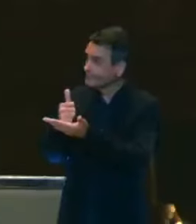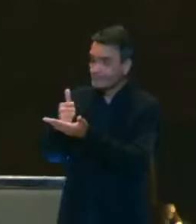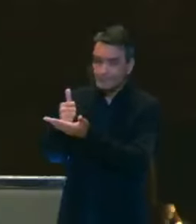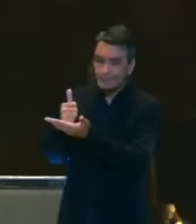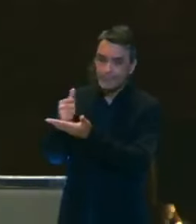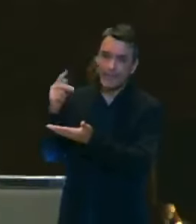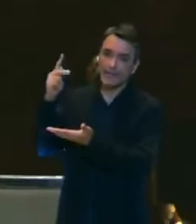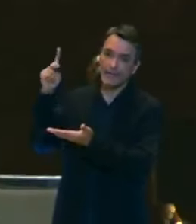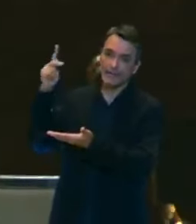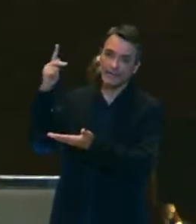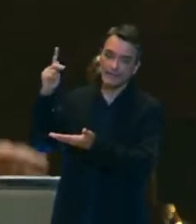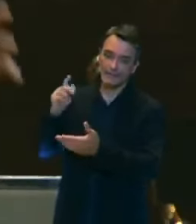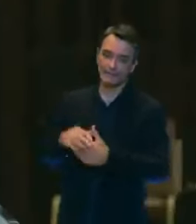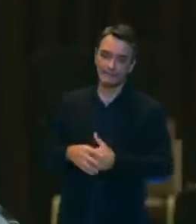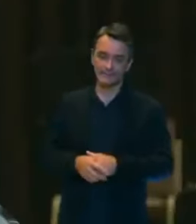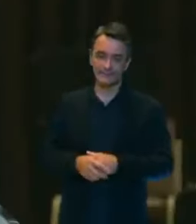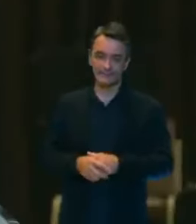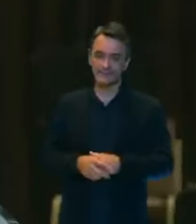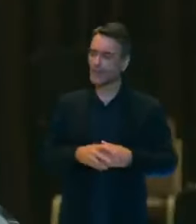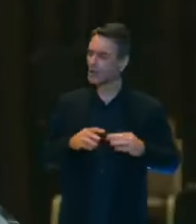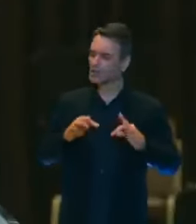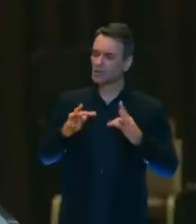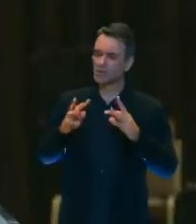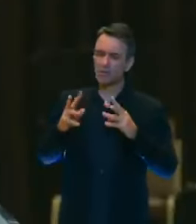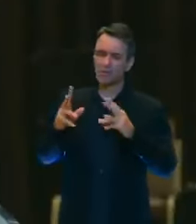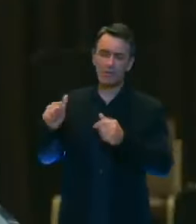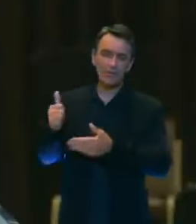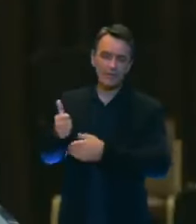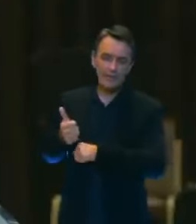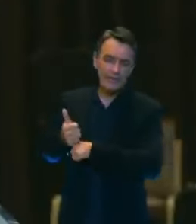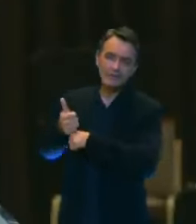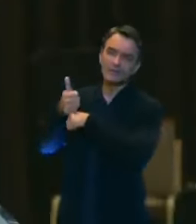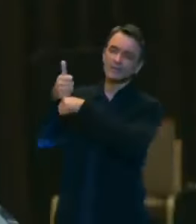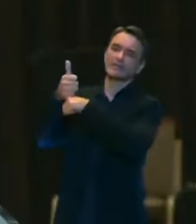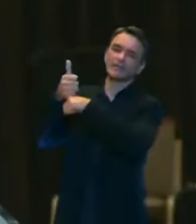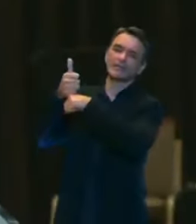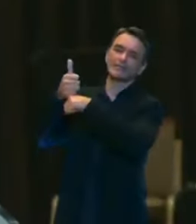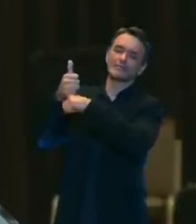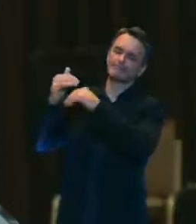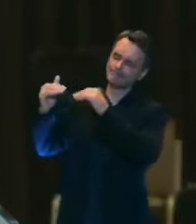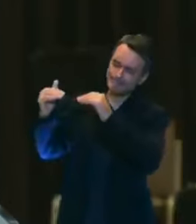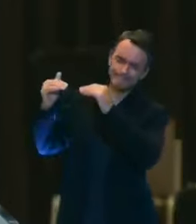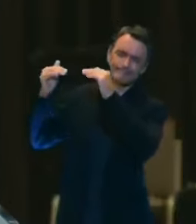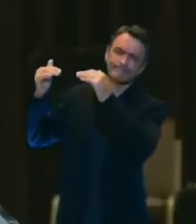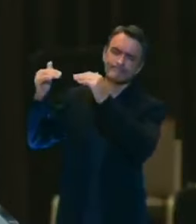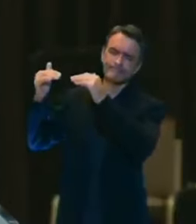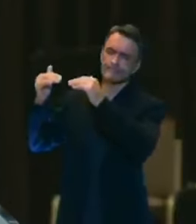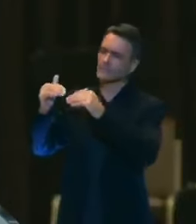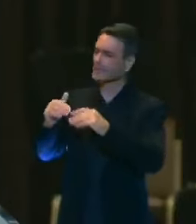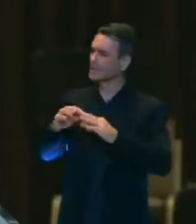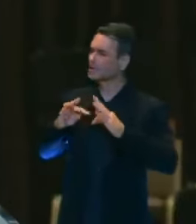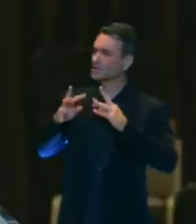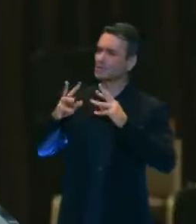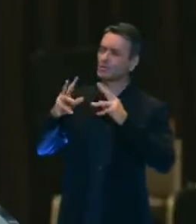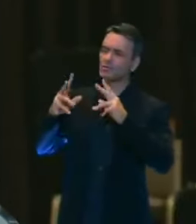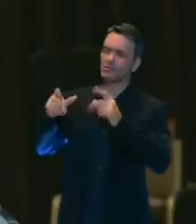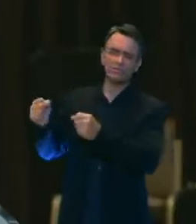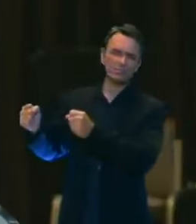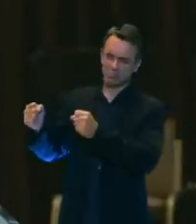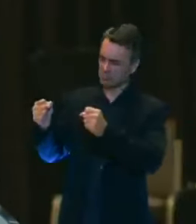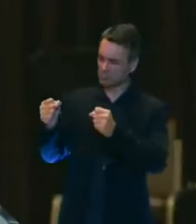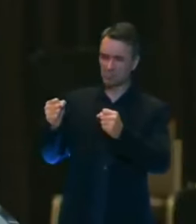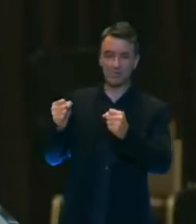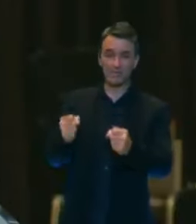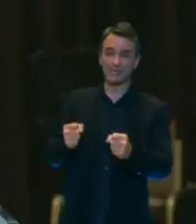todo domínio, toda autoridade, todo tipo de poder constituído